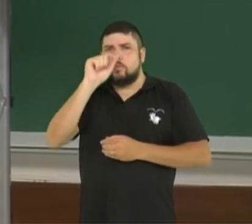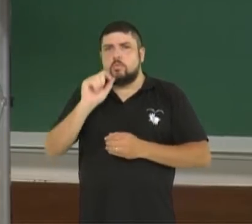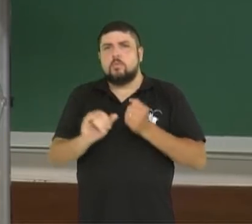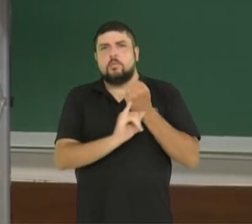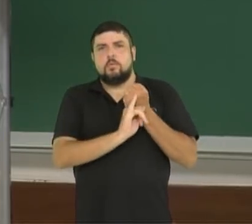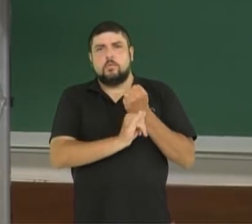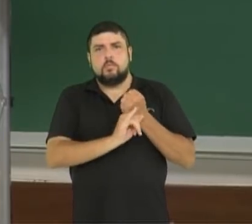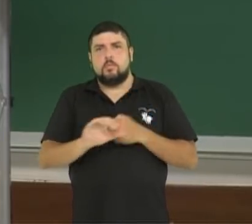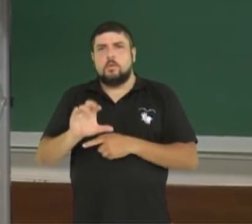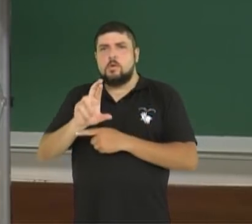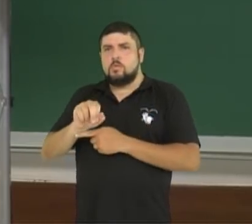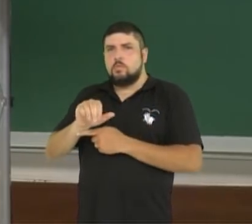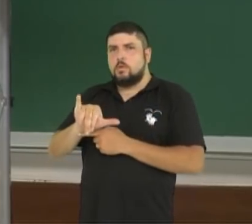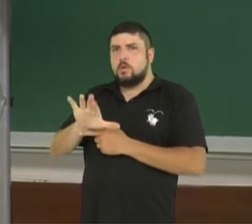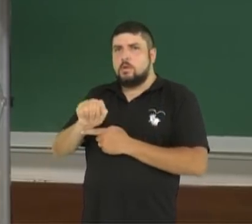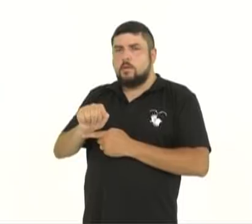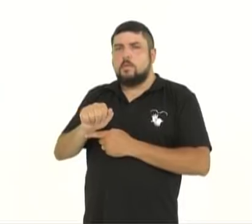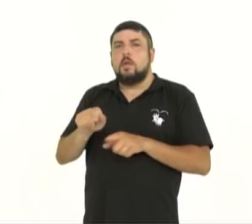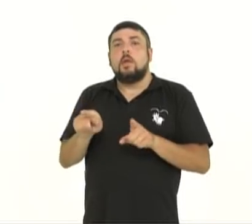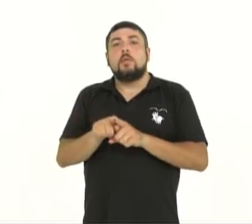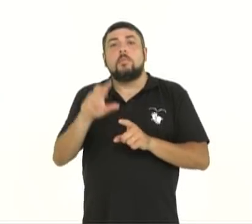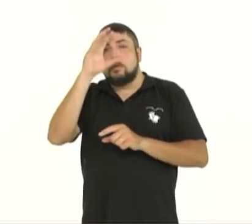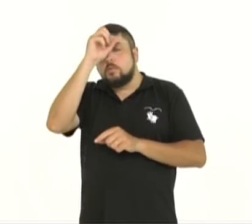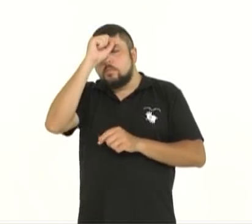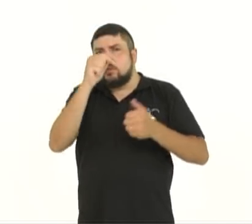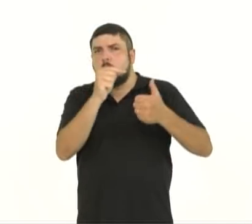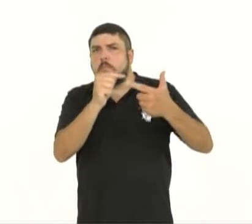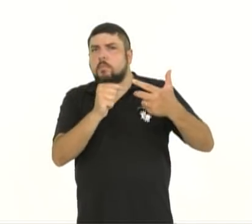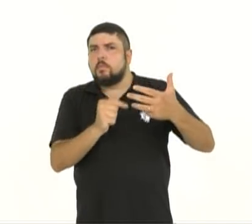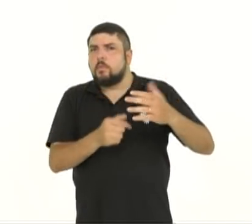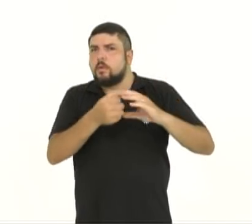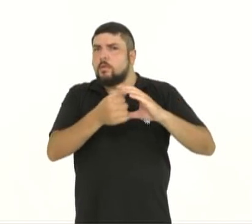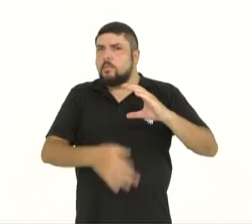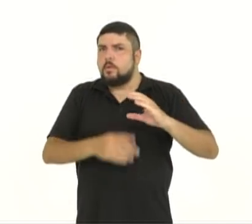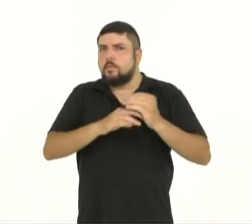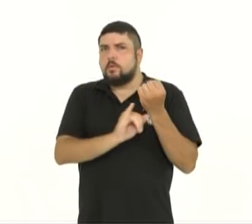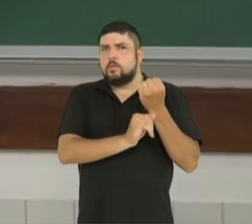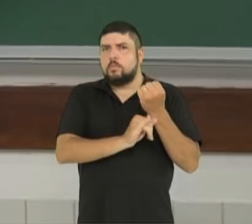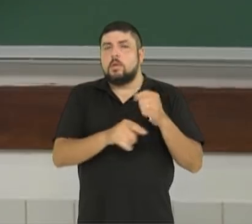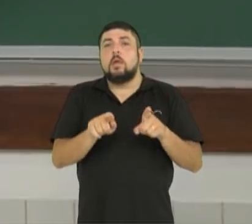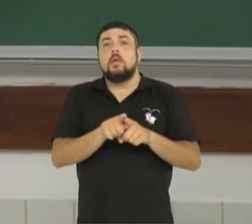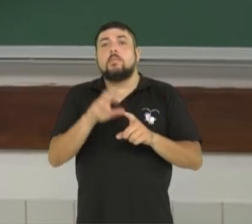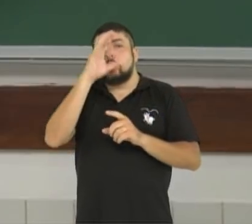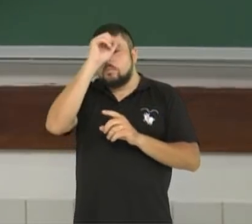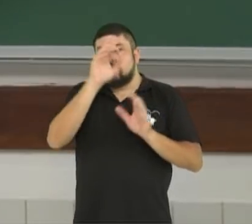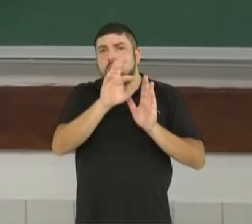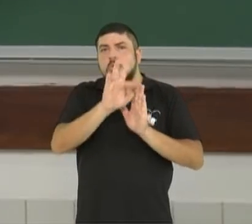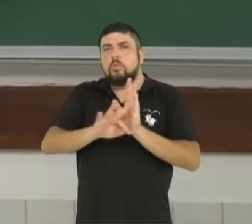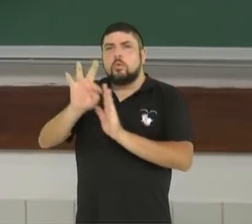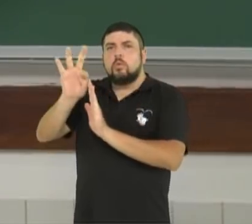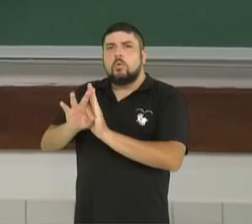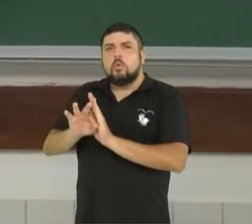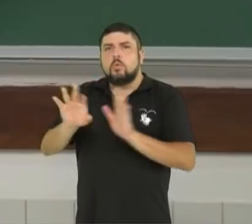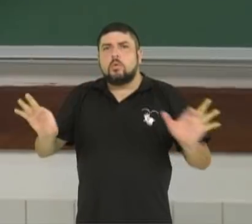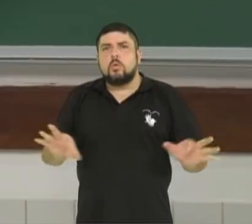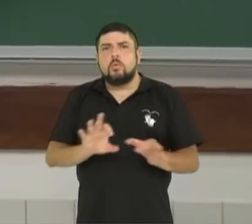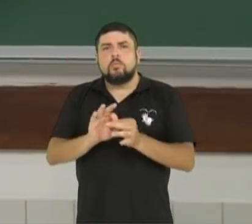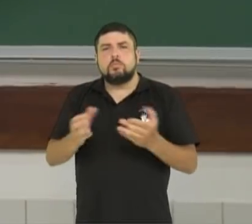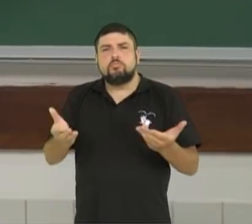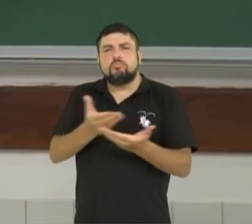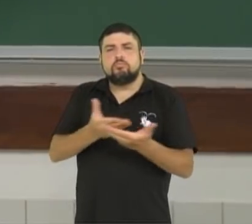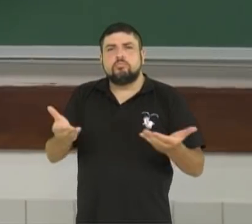crônica, identificamos os aspectos composicionais e analisamos a intertextualidade, o diálogo entre os textos aí